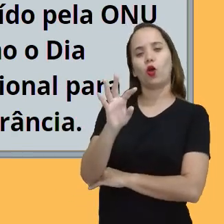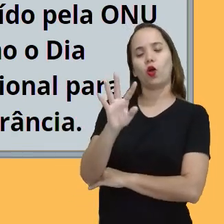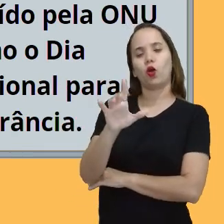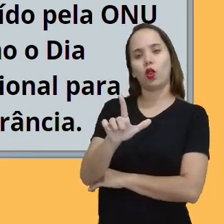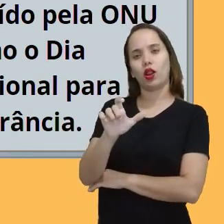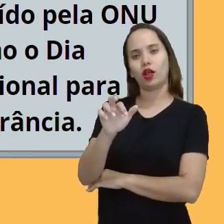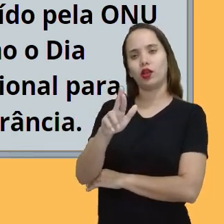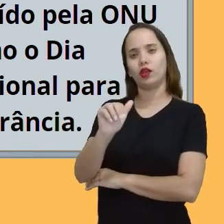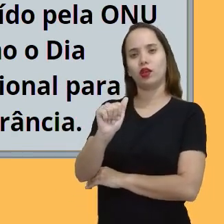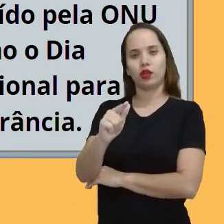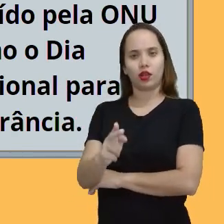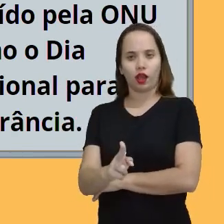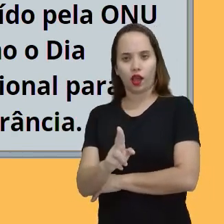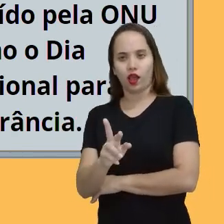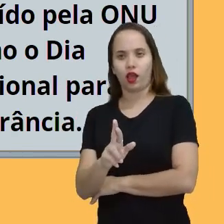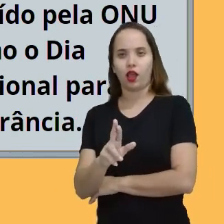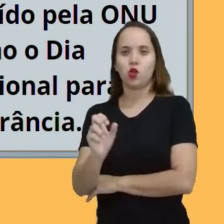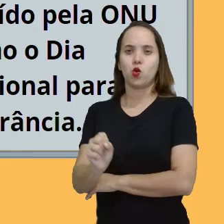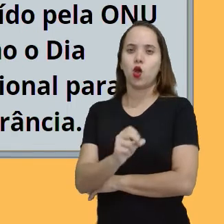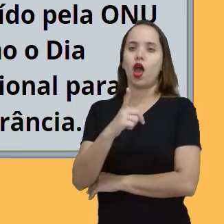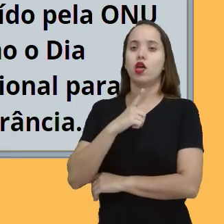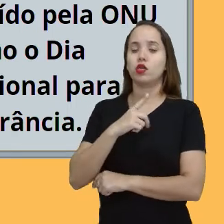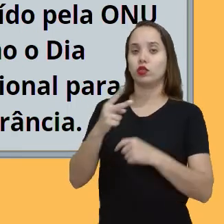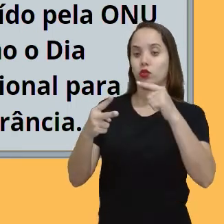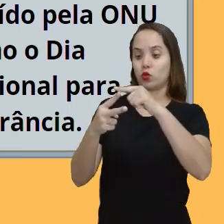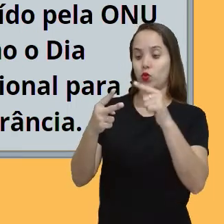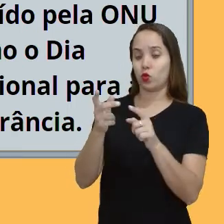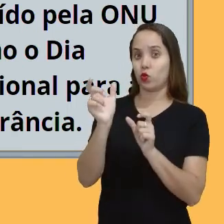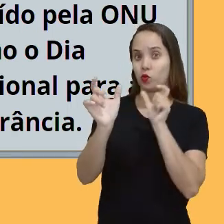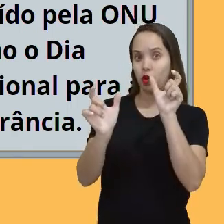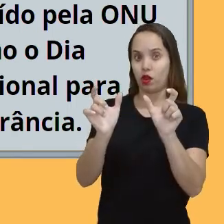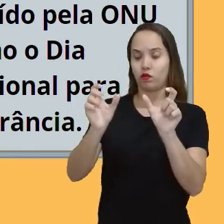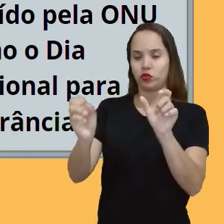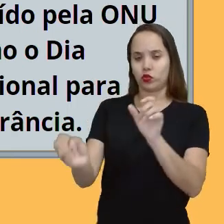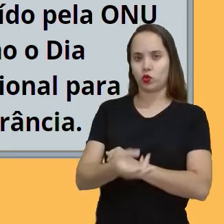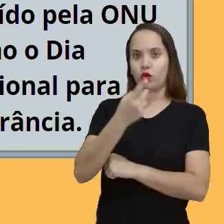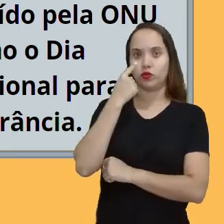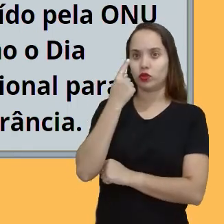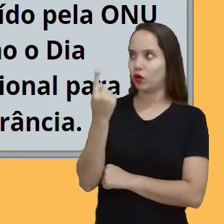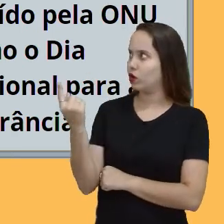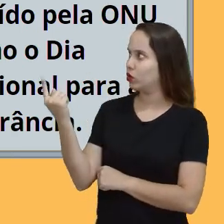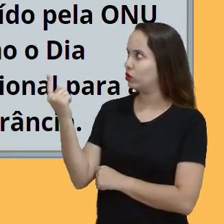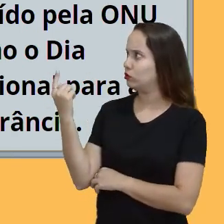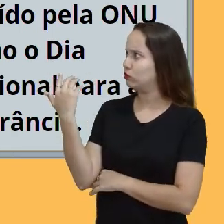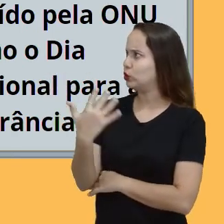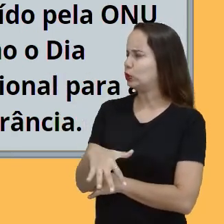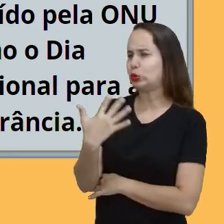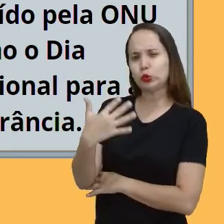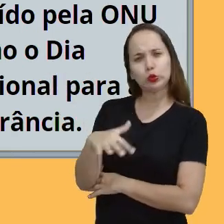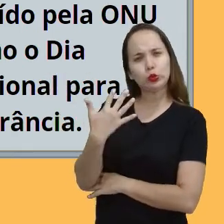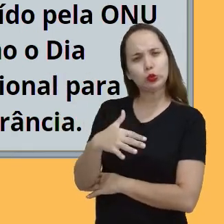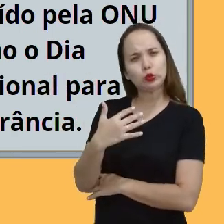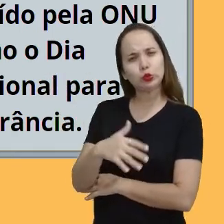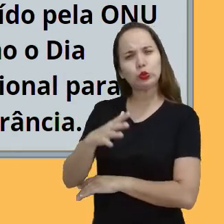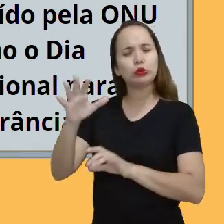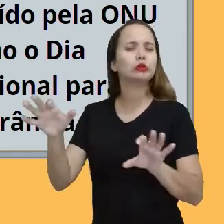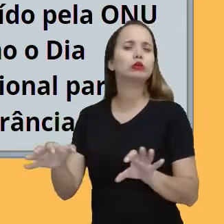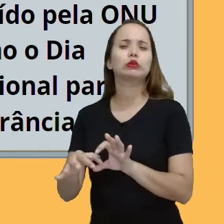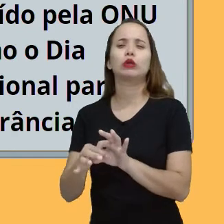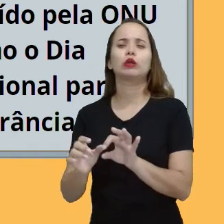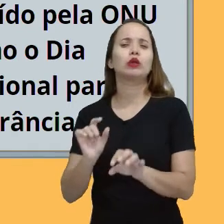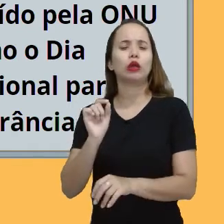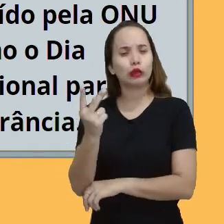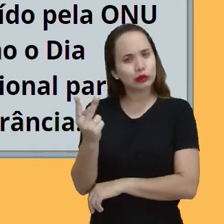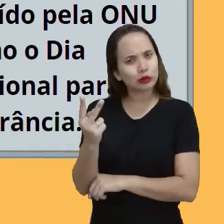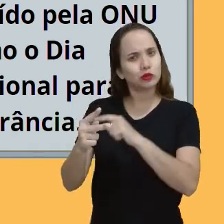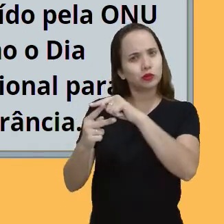vocês, indulgência e condescendência. Então, está relacionado, né, a tolerância está relacionado a essas